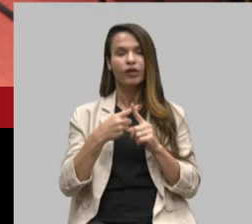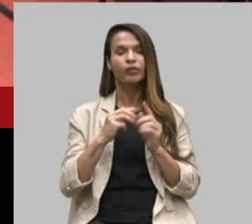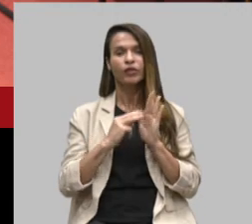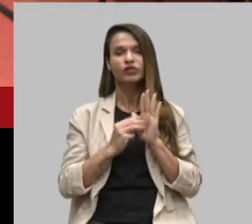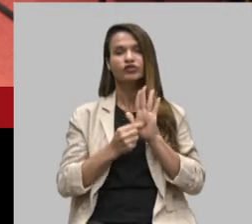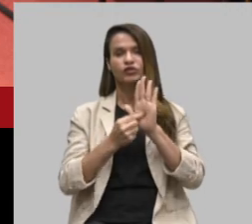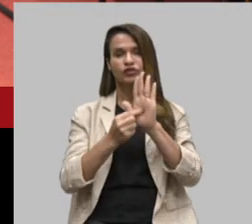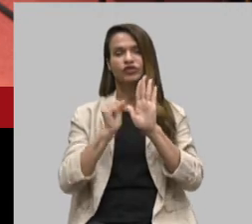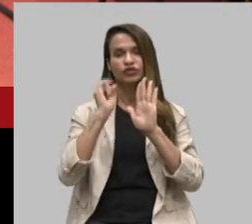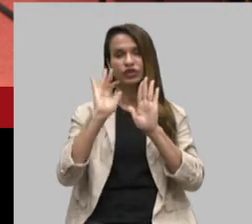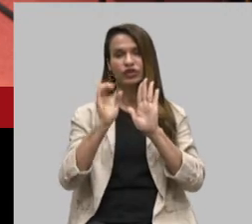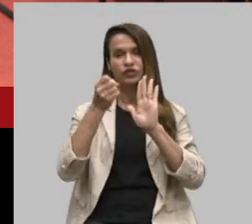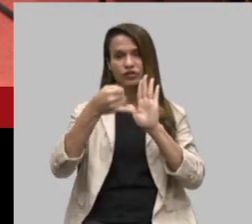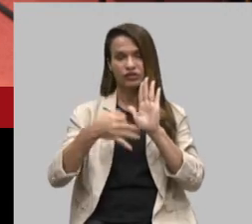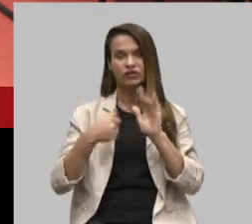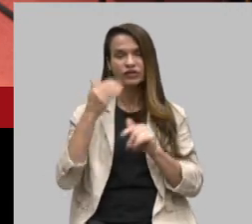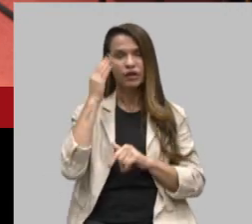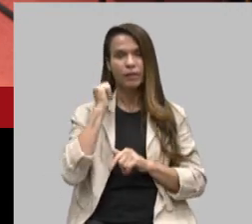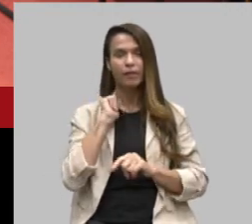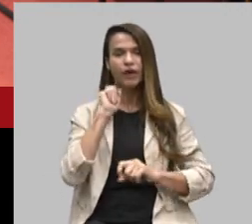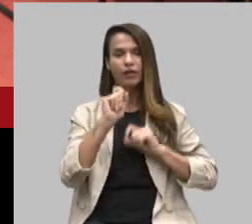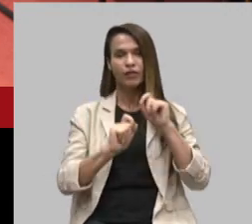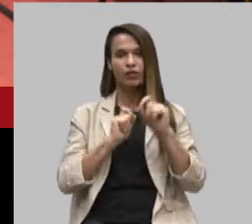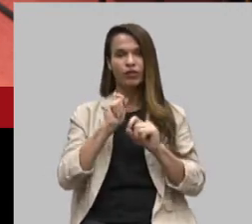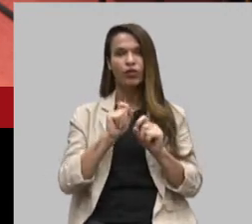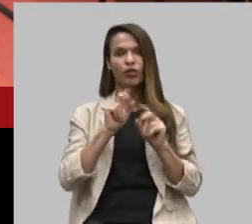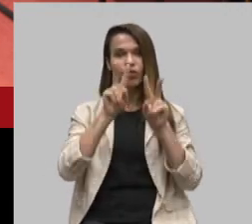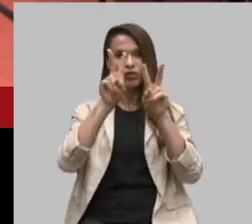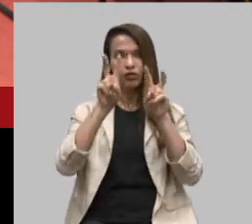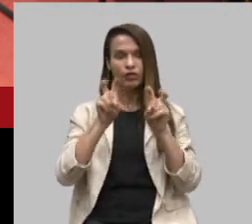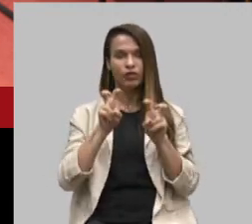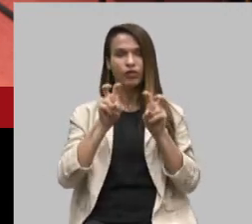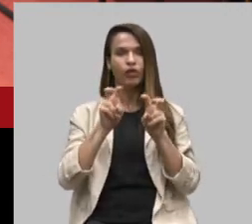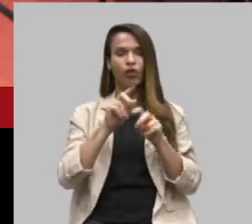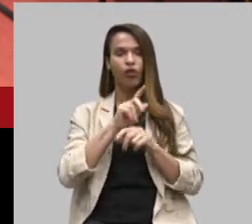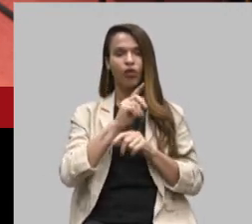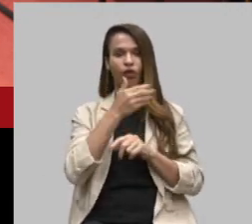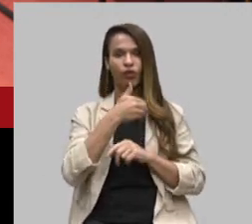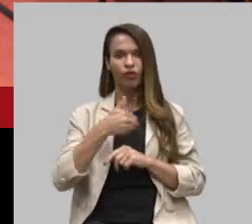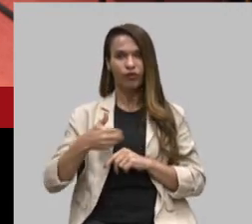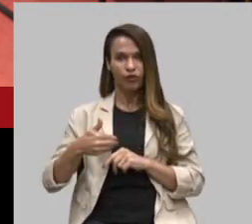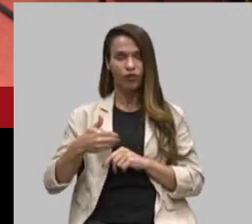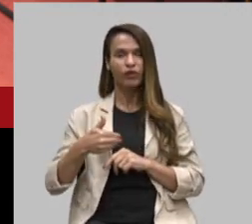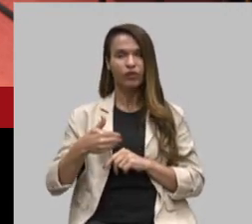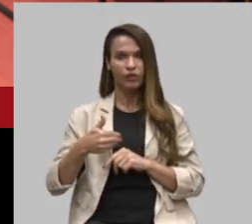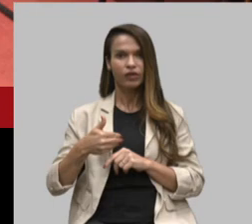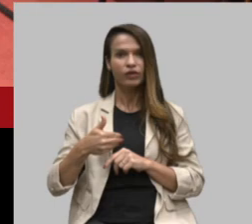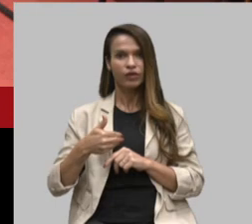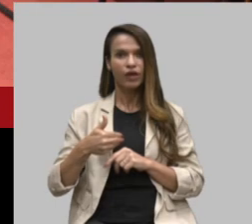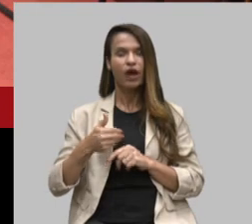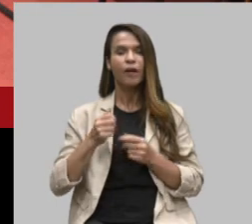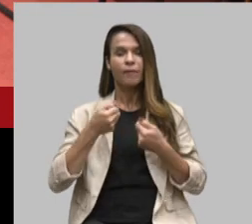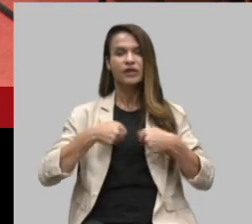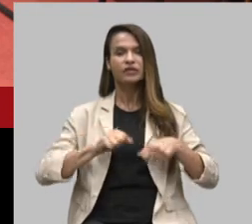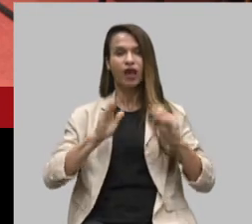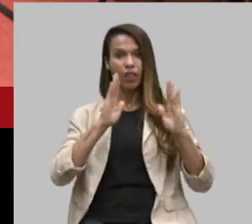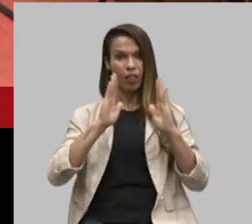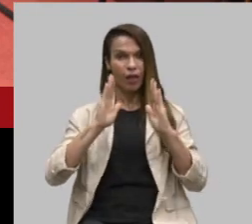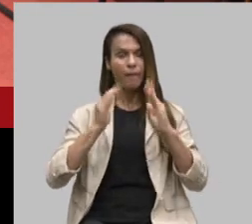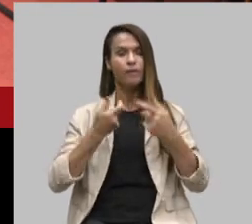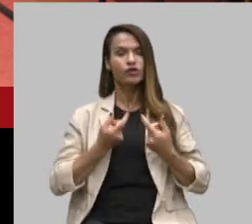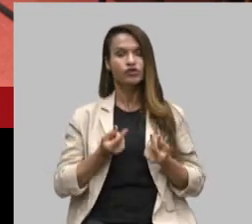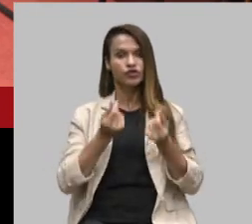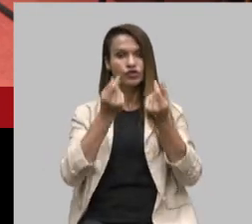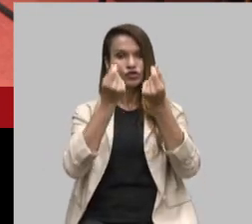aplicado sabemos que com o termo governo devida tempo dinheiro e mão de